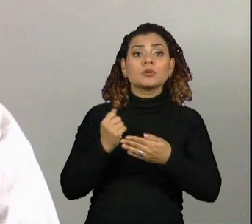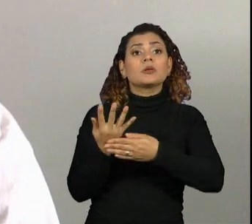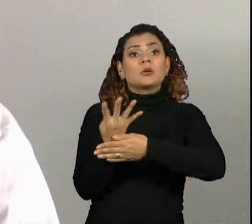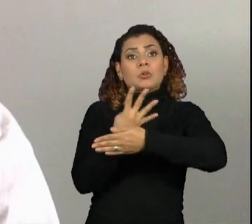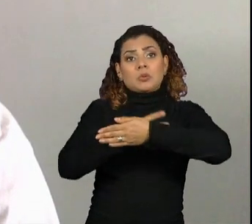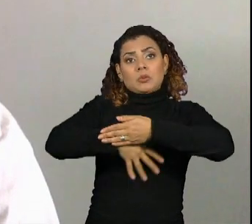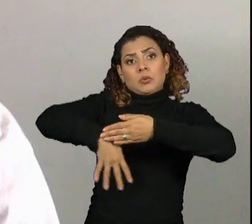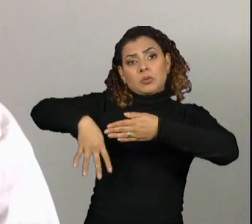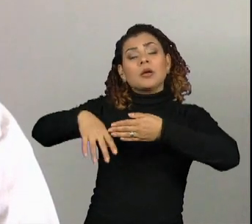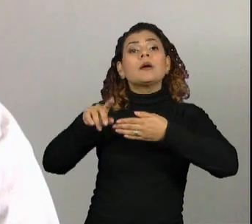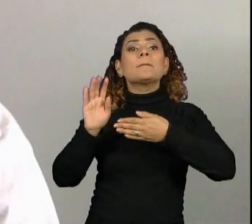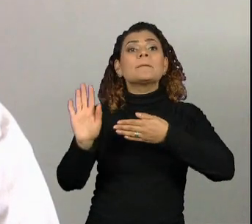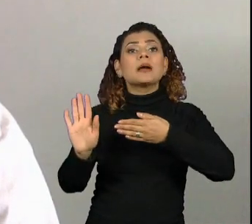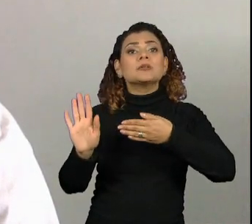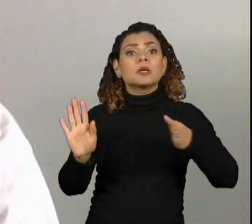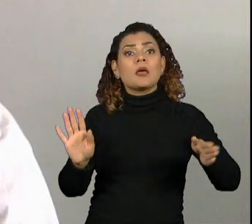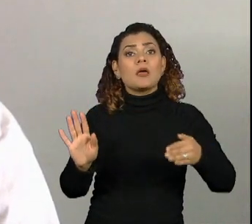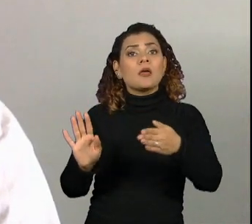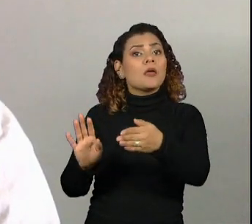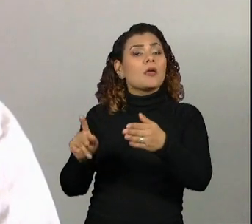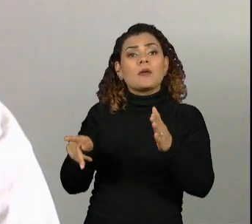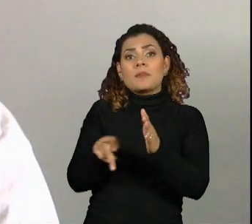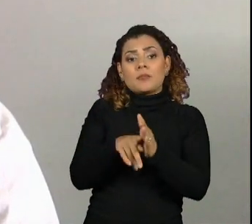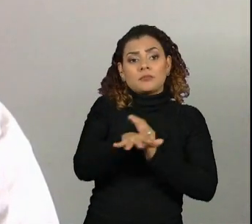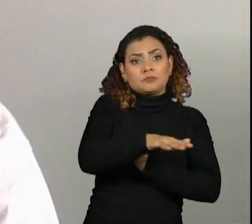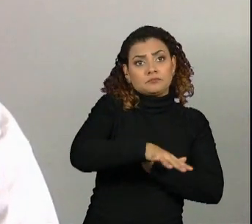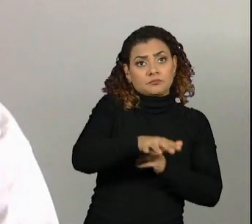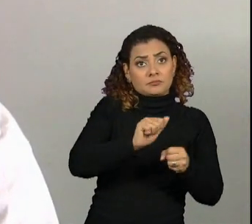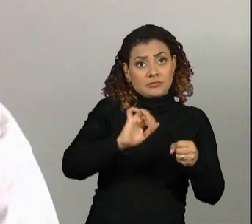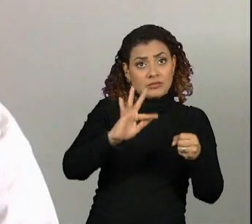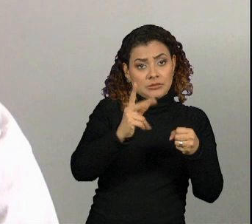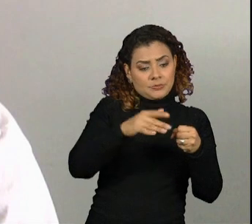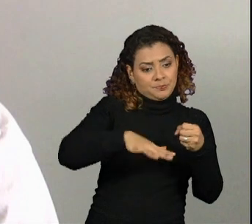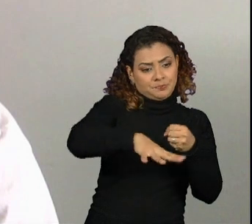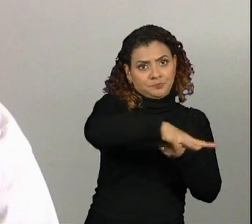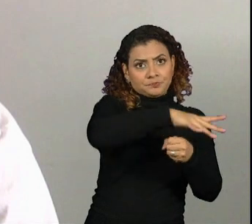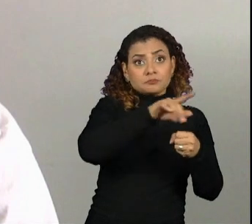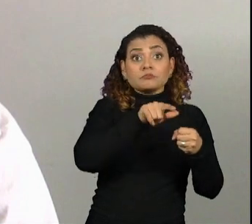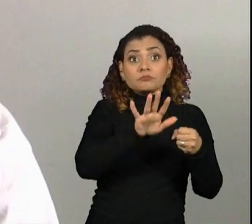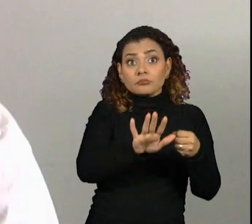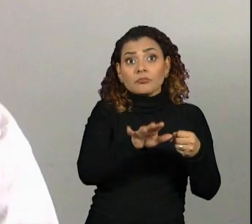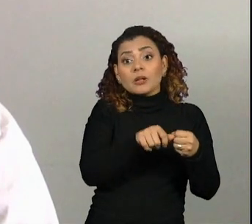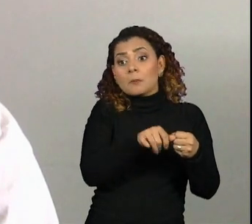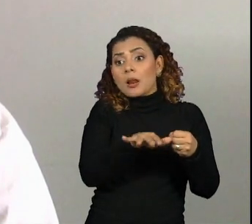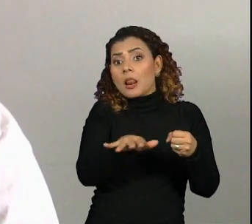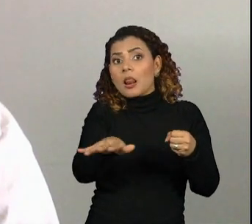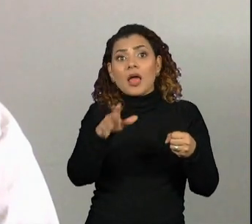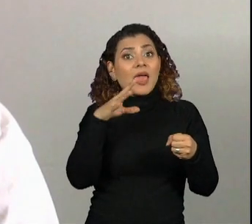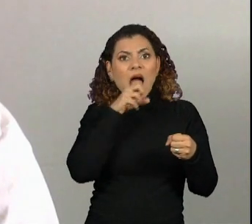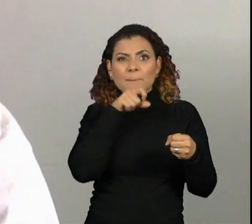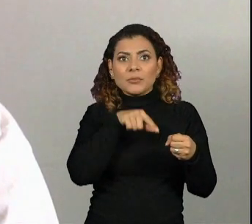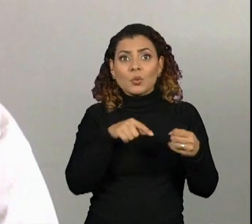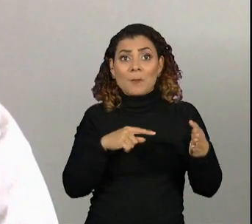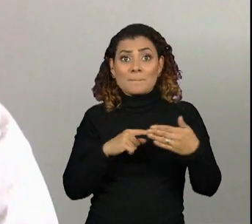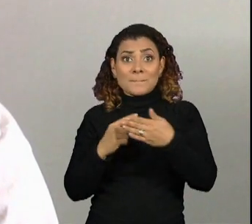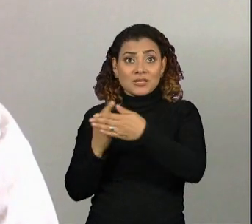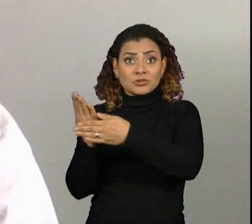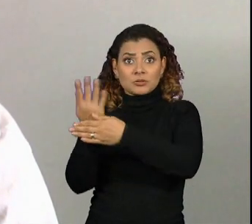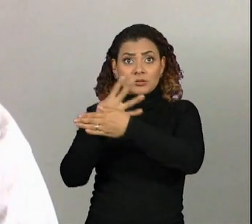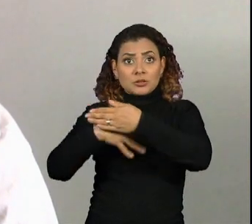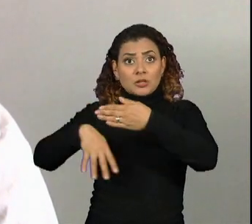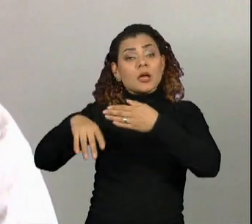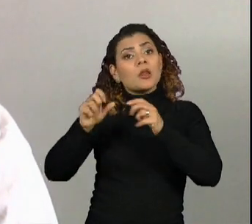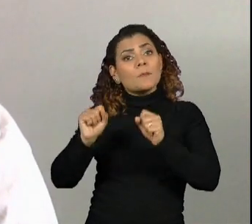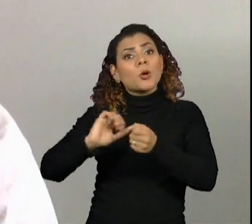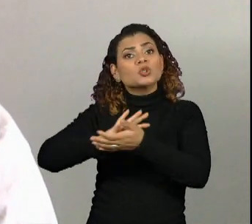curta, só tem na ilha oceânica. Visto isso, ele, pela voracidade dele, ele pode causar até extinções